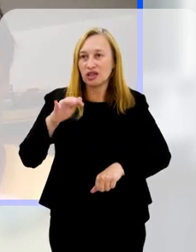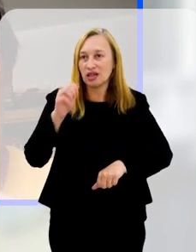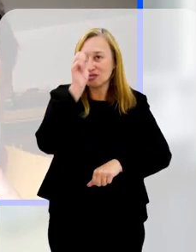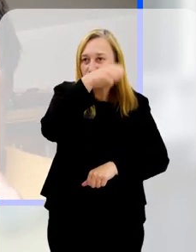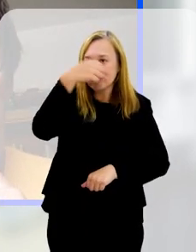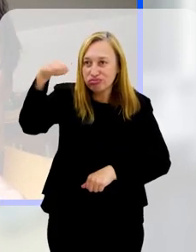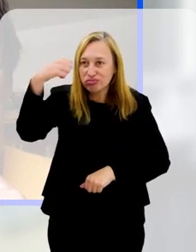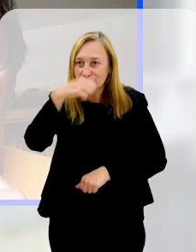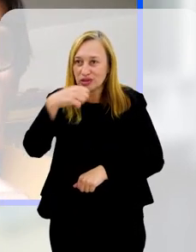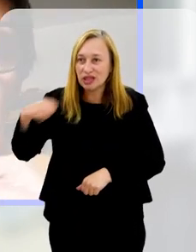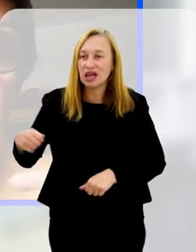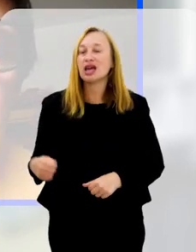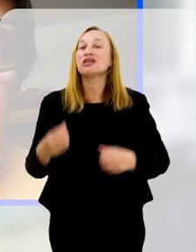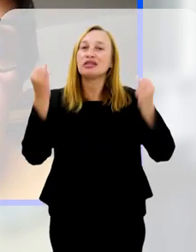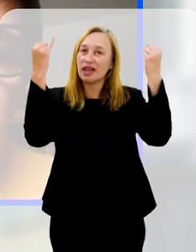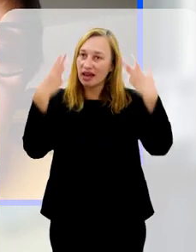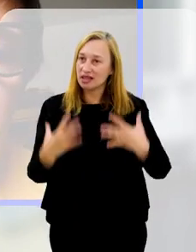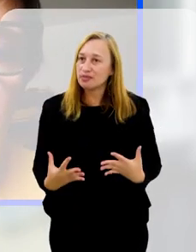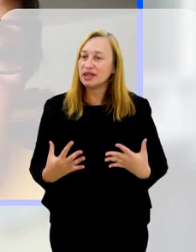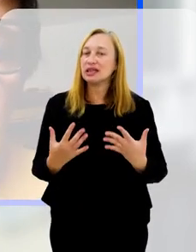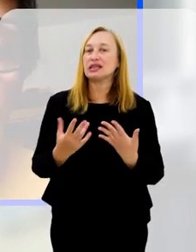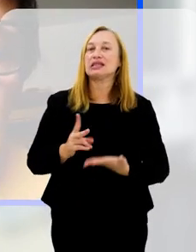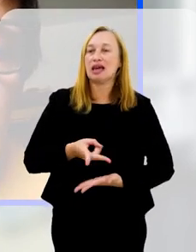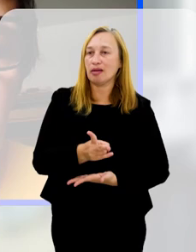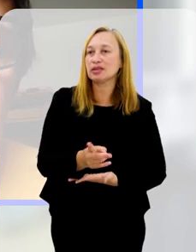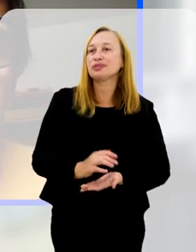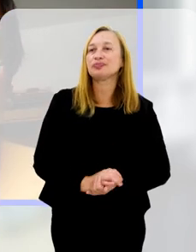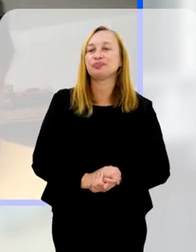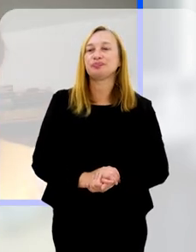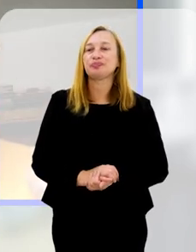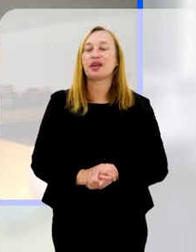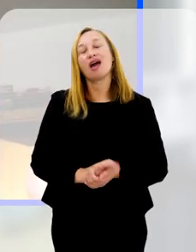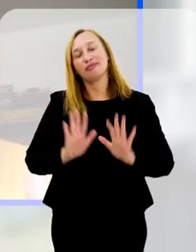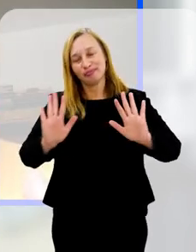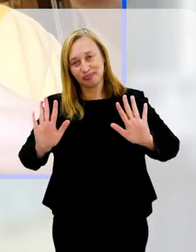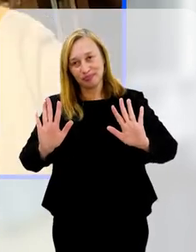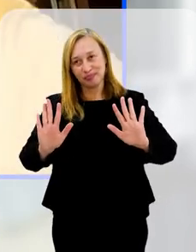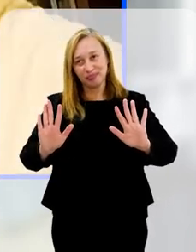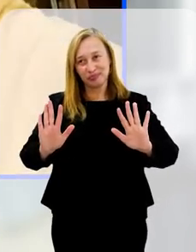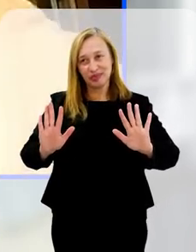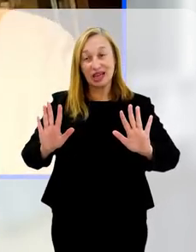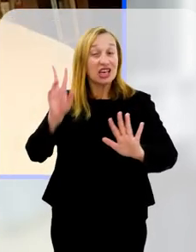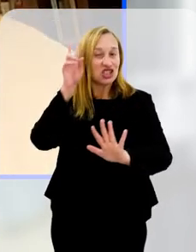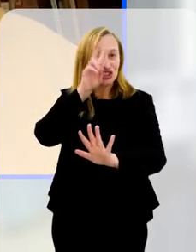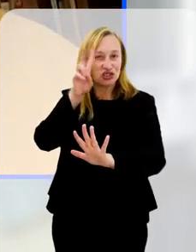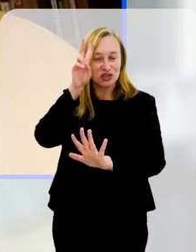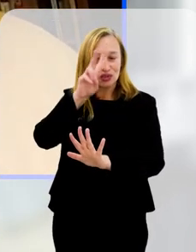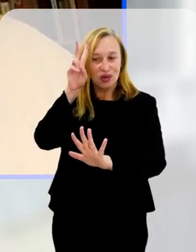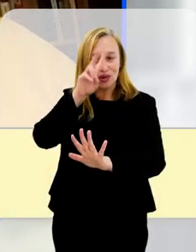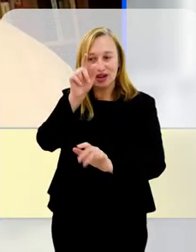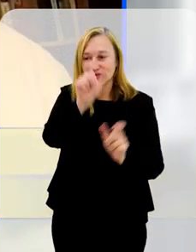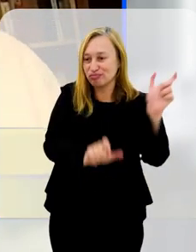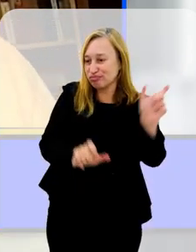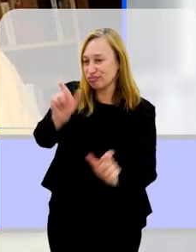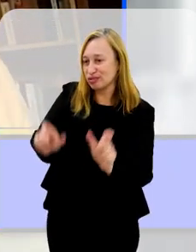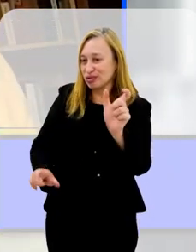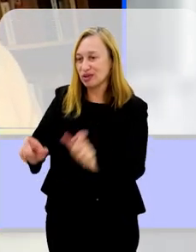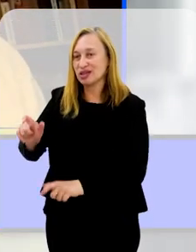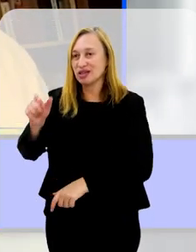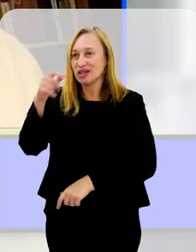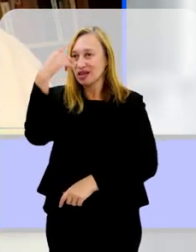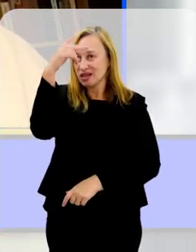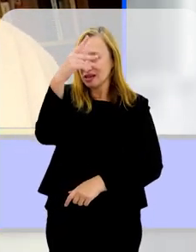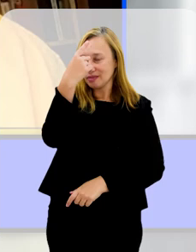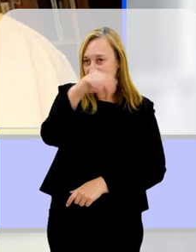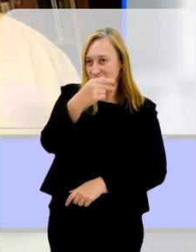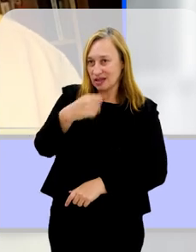A gente tem que ter claro isso, né? Vamos contando a história do